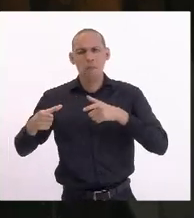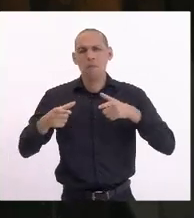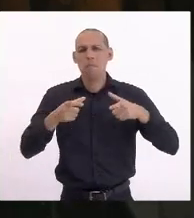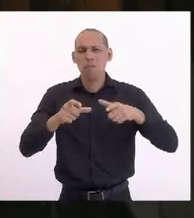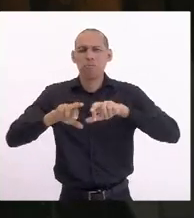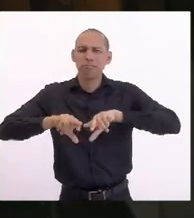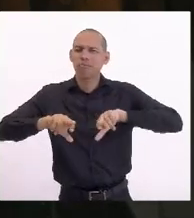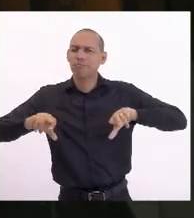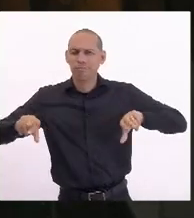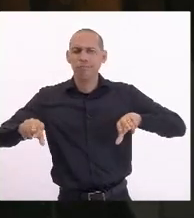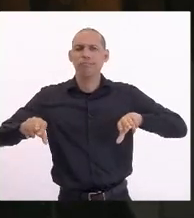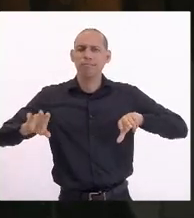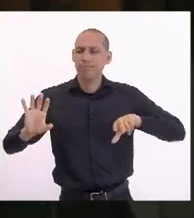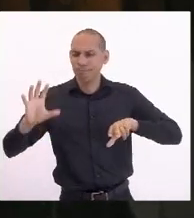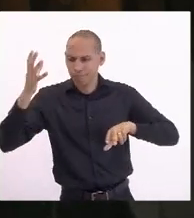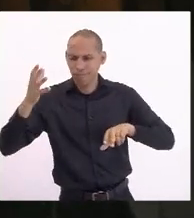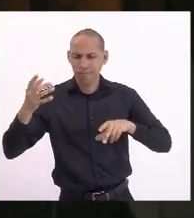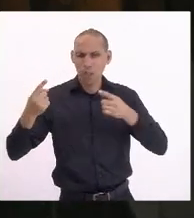dimensões.